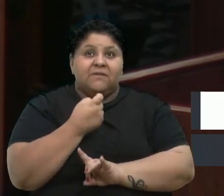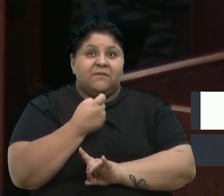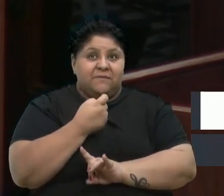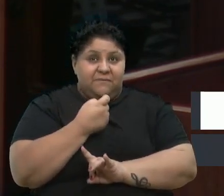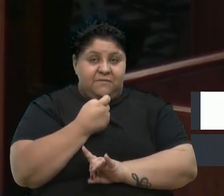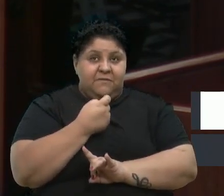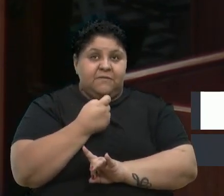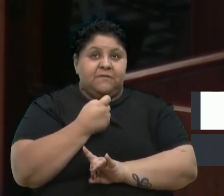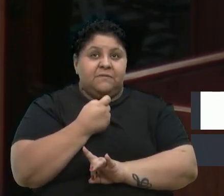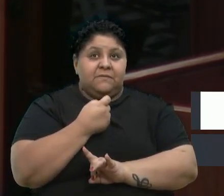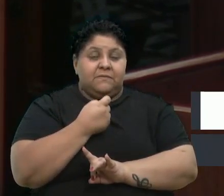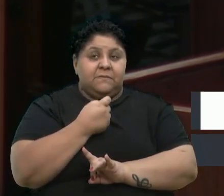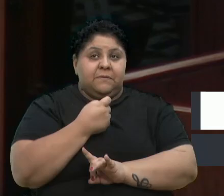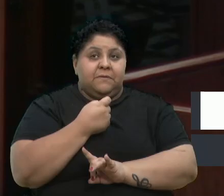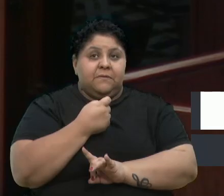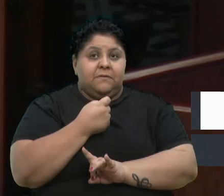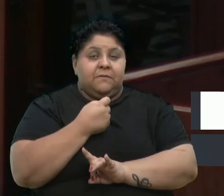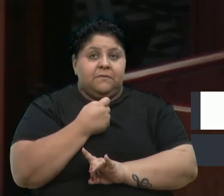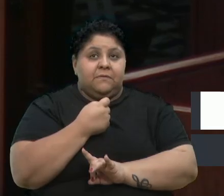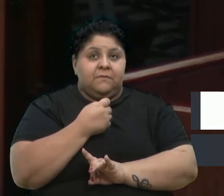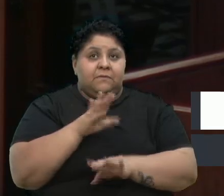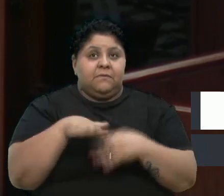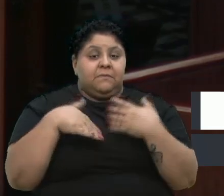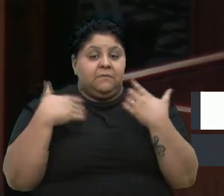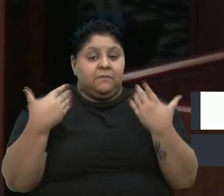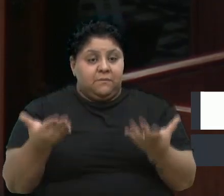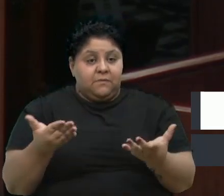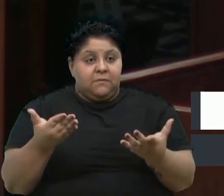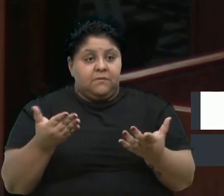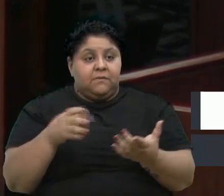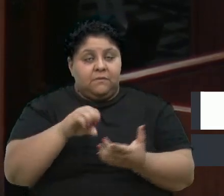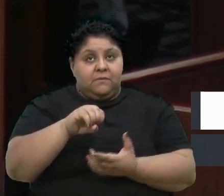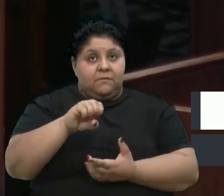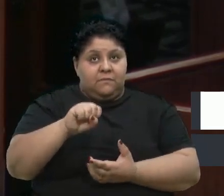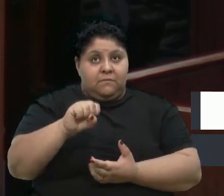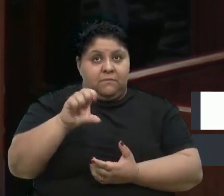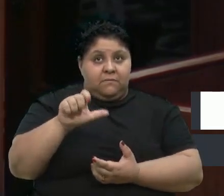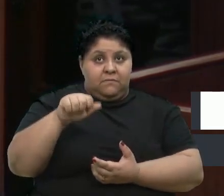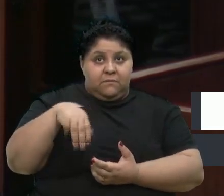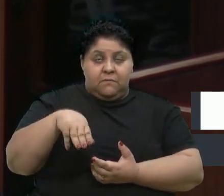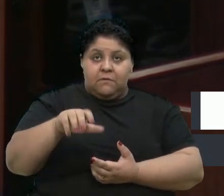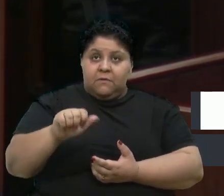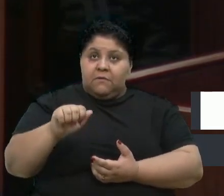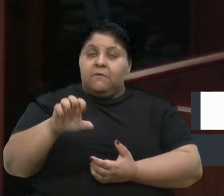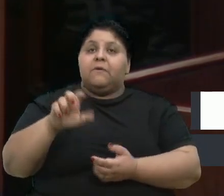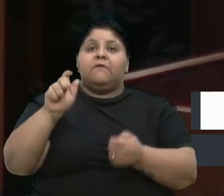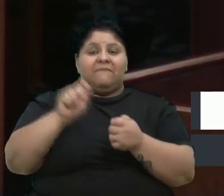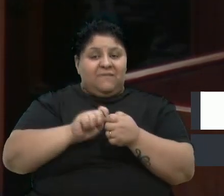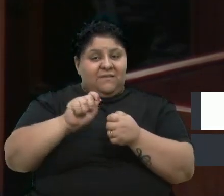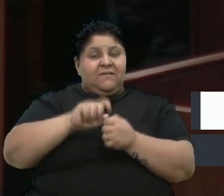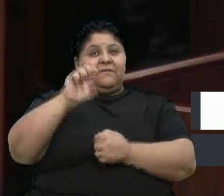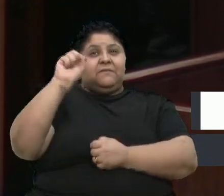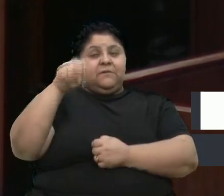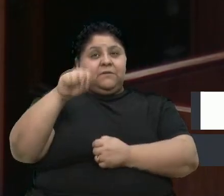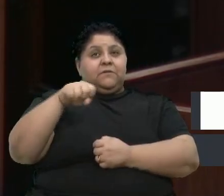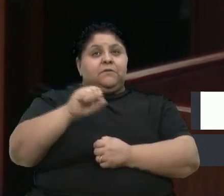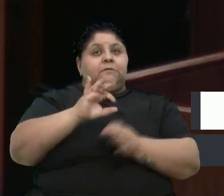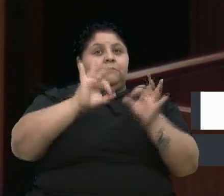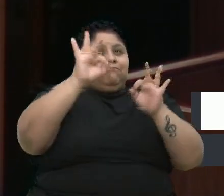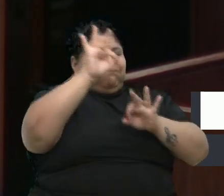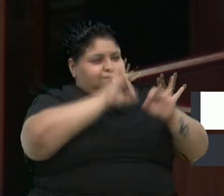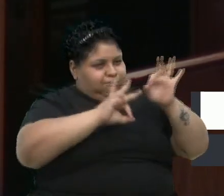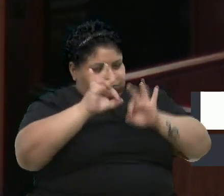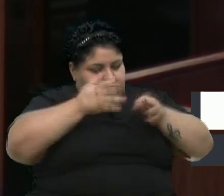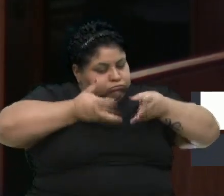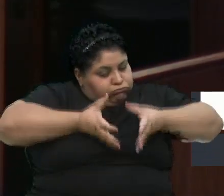meses. Tá? Então, assim, ó, o SAMAI está fazendo, sim, uma reconstrução dessa